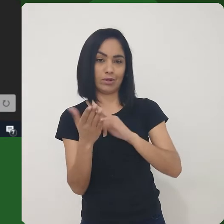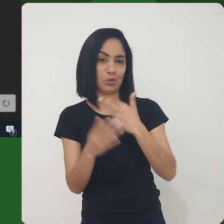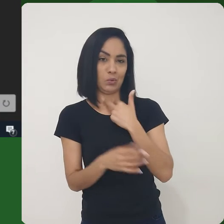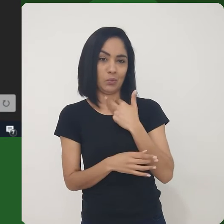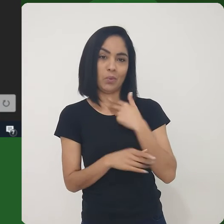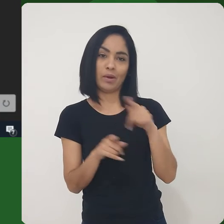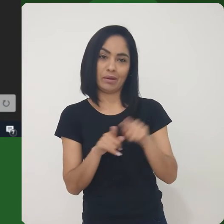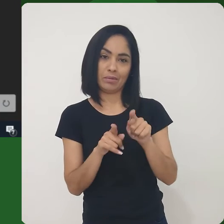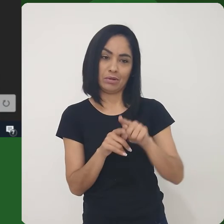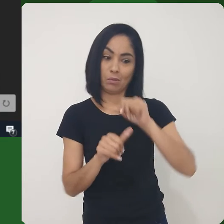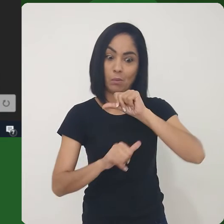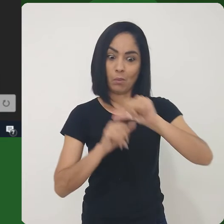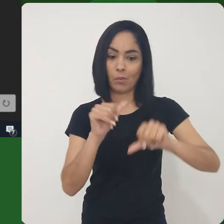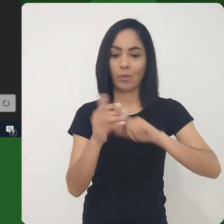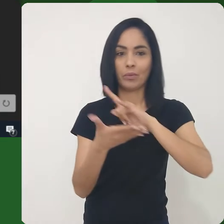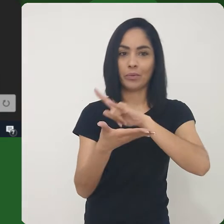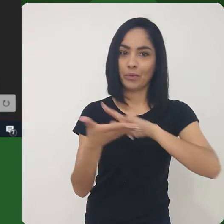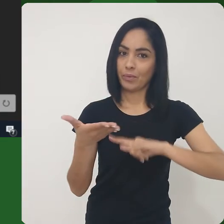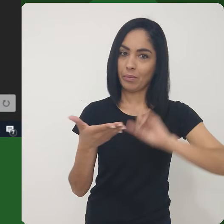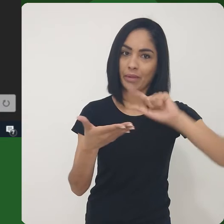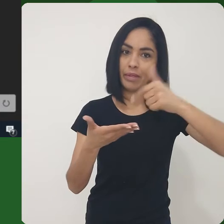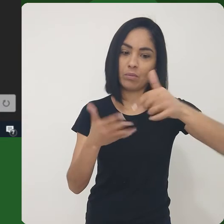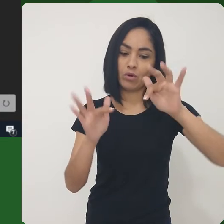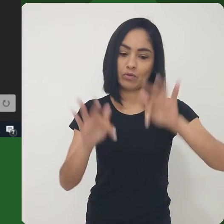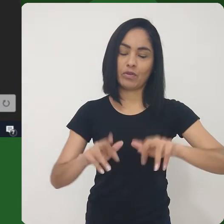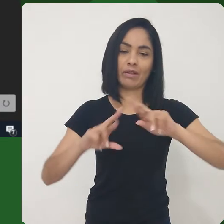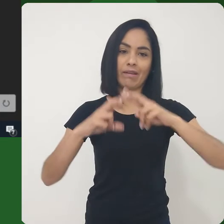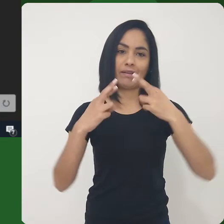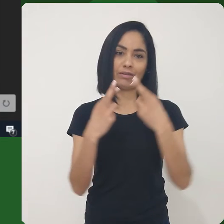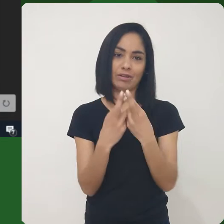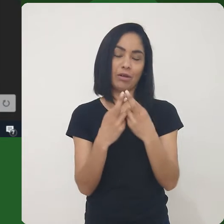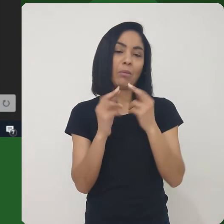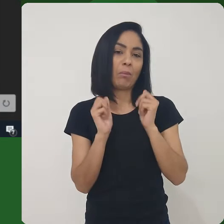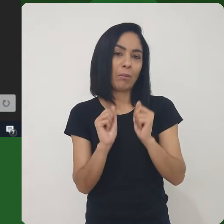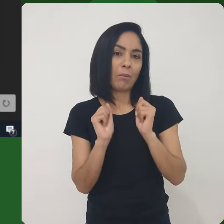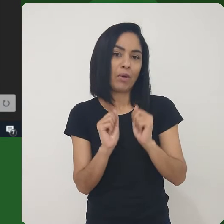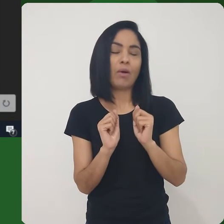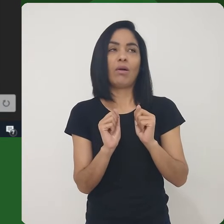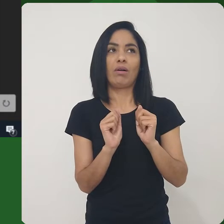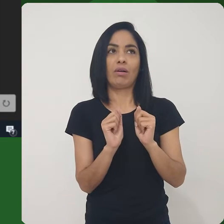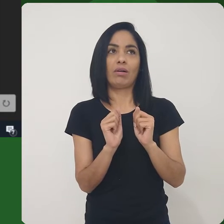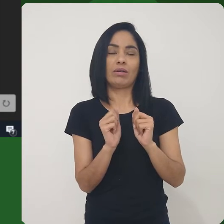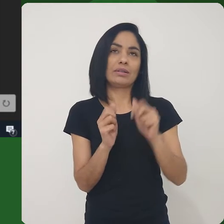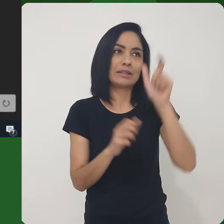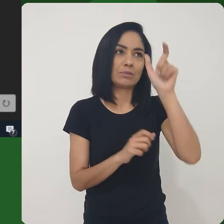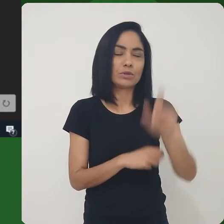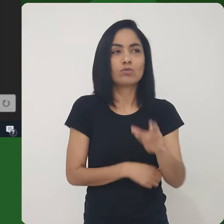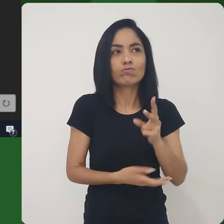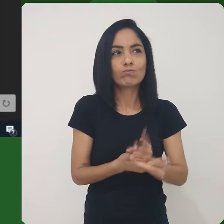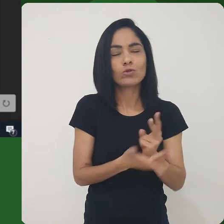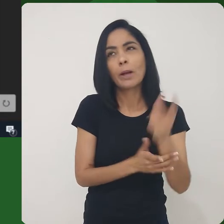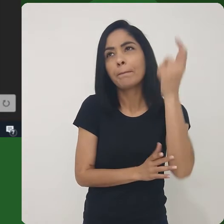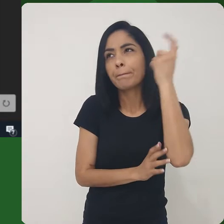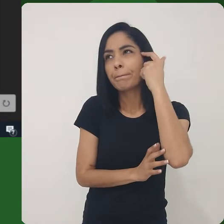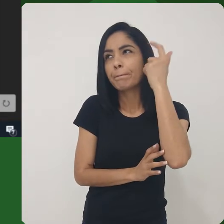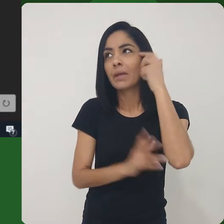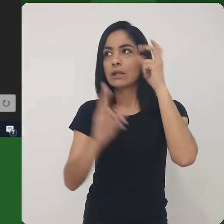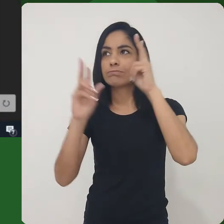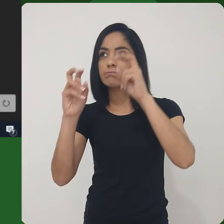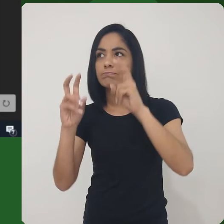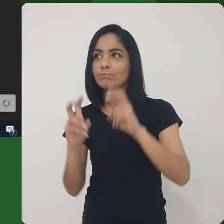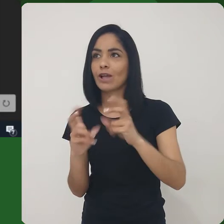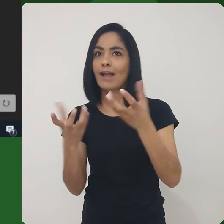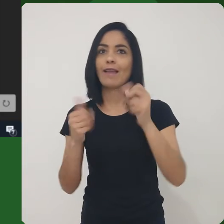acaba desvirtuando o documento, né? Porque depois de uma reunião as pessoas ainda podem continuar pensando sobre o